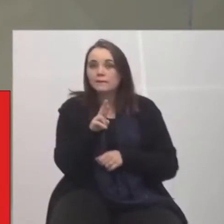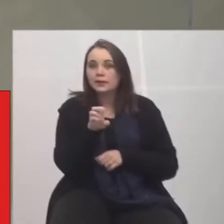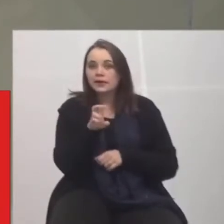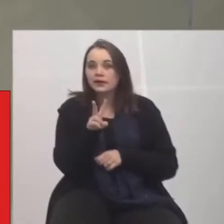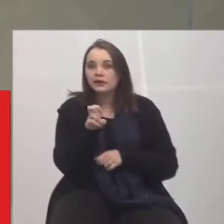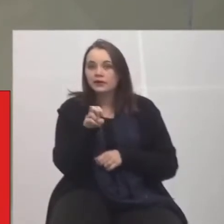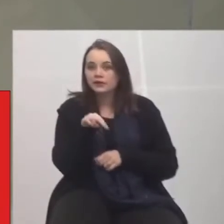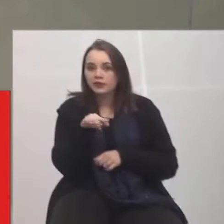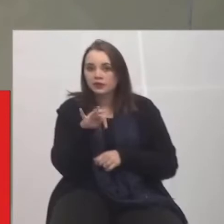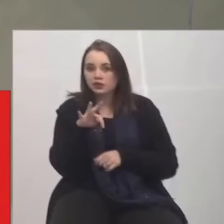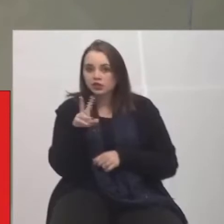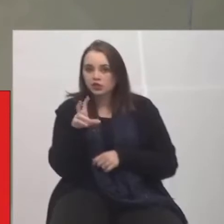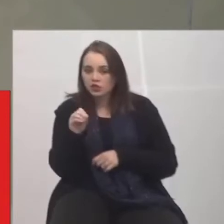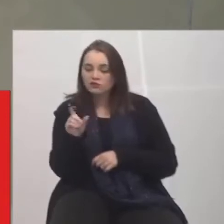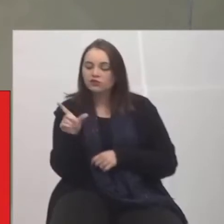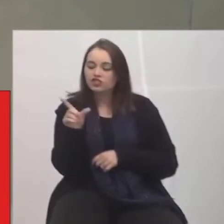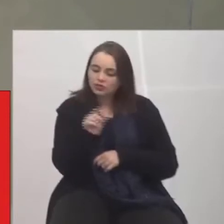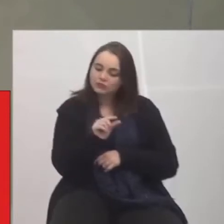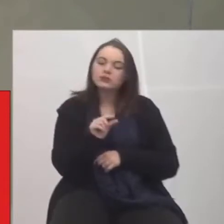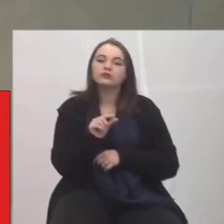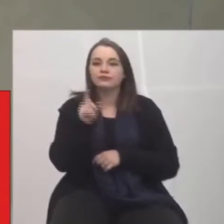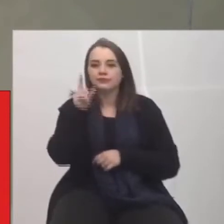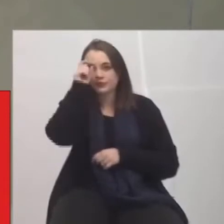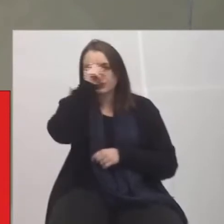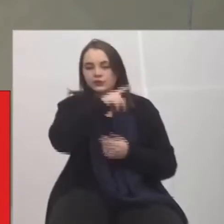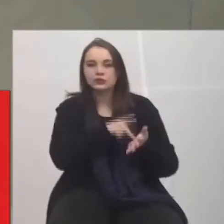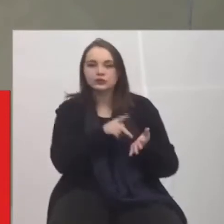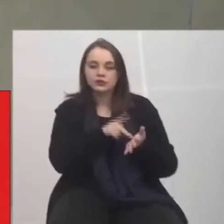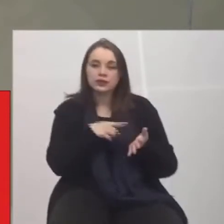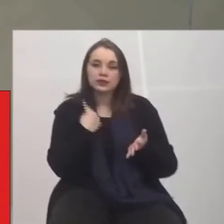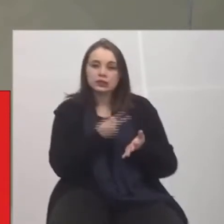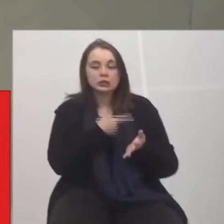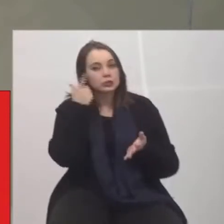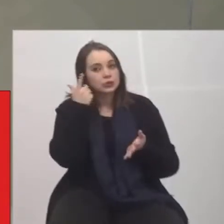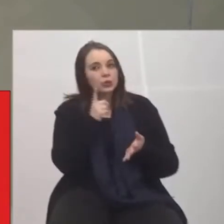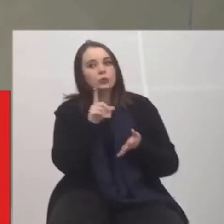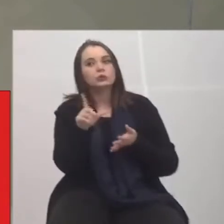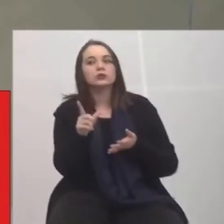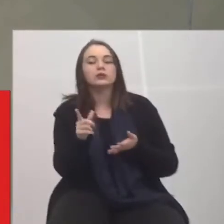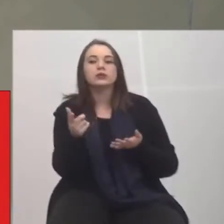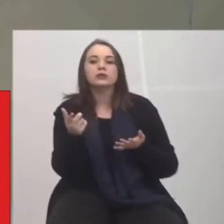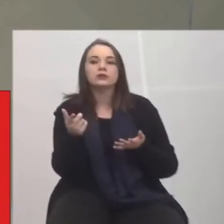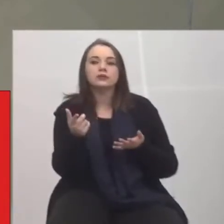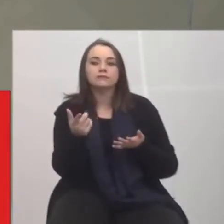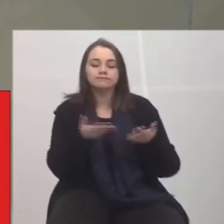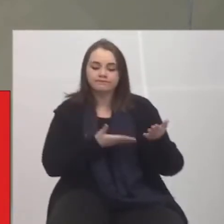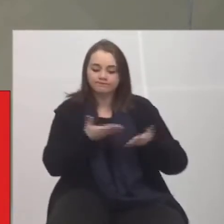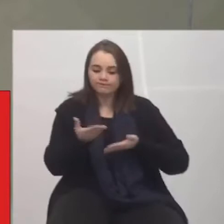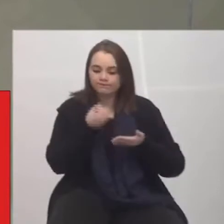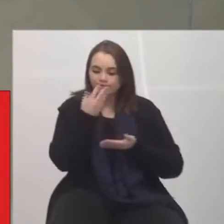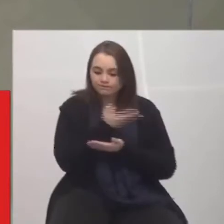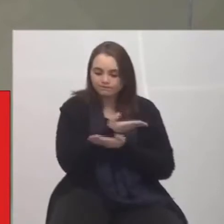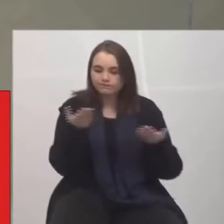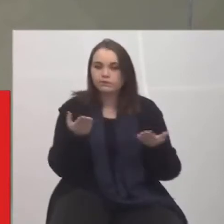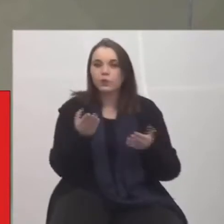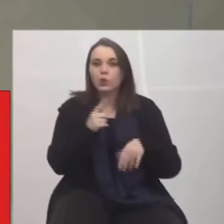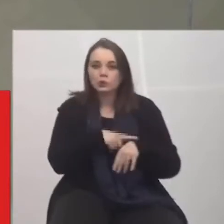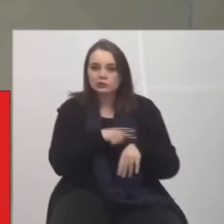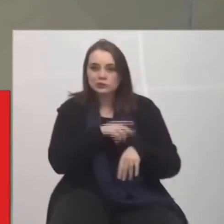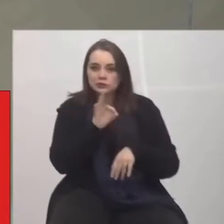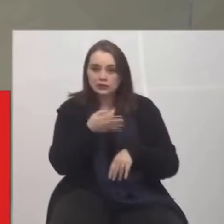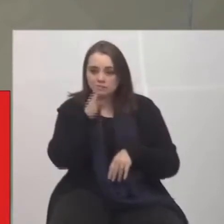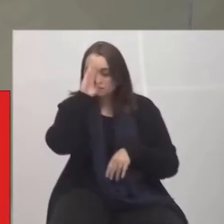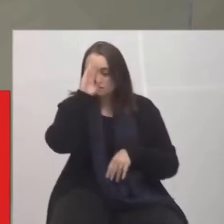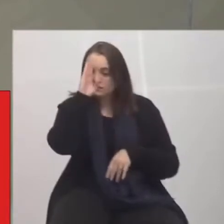diminuição, tá bastante complicado, assim, a gente conseguir esse atendimento a tempo, né,